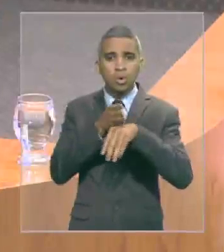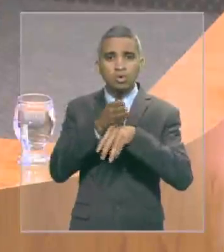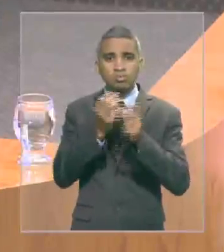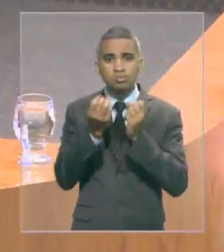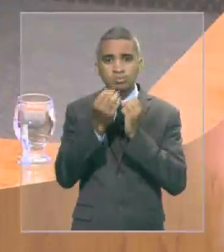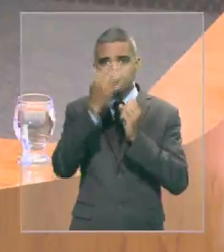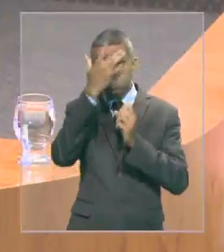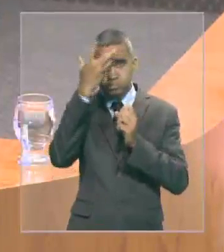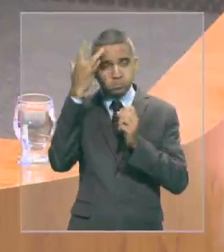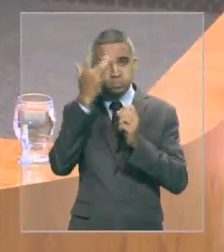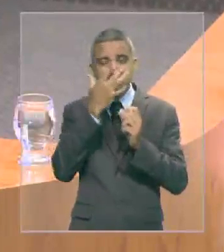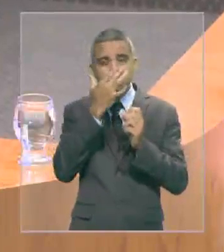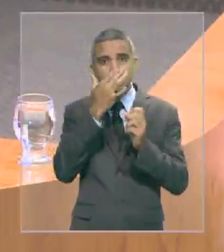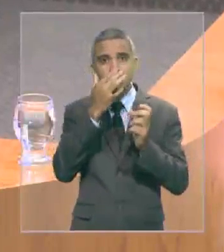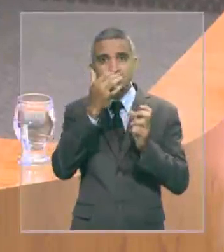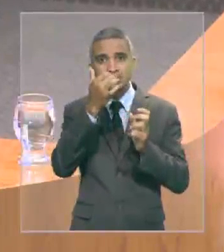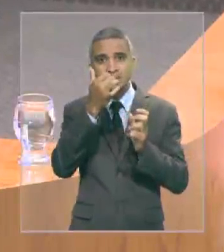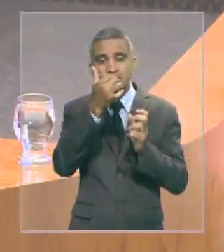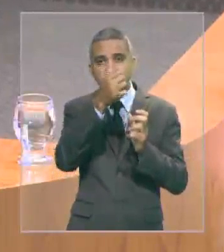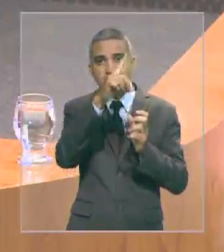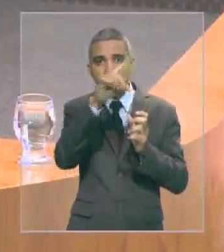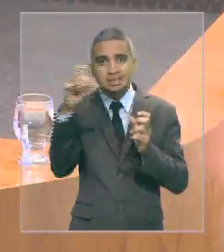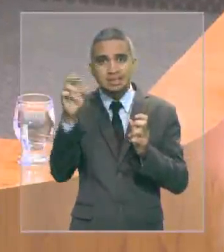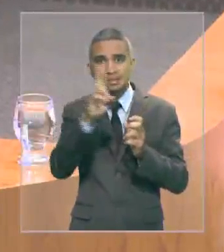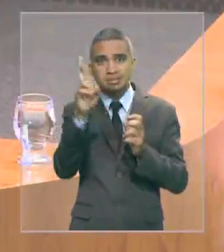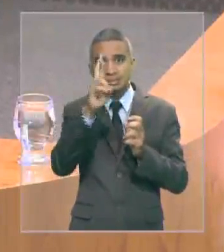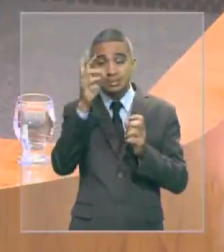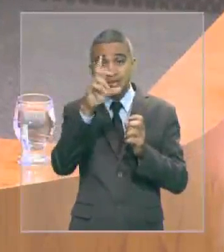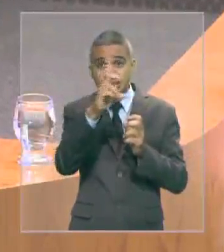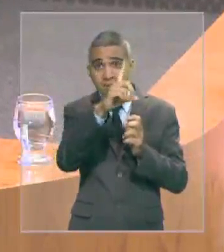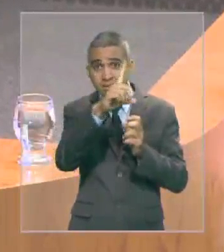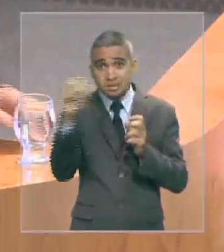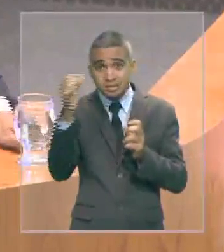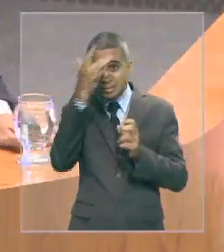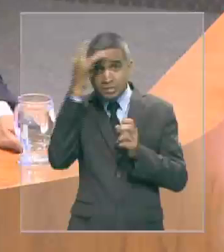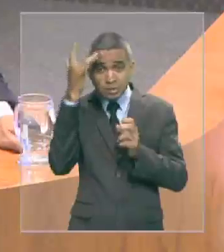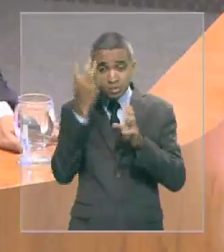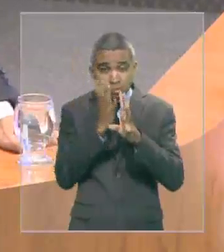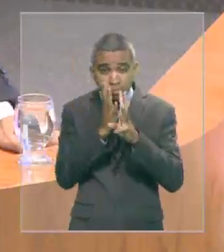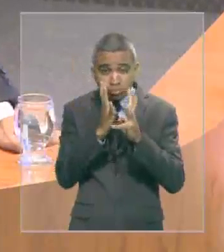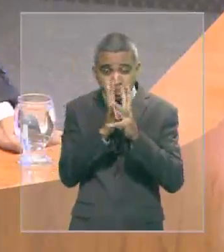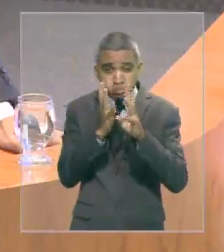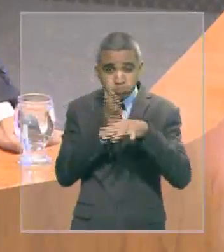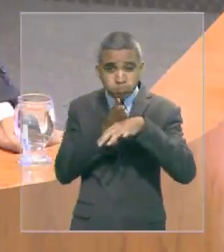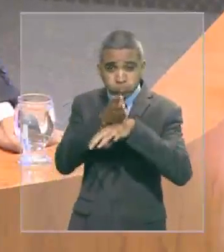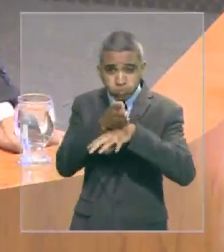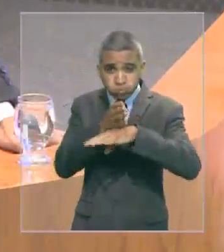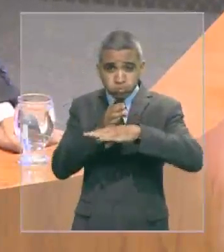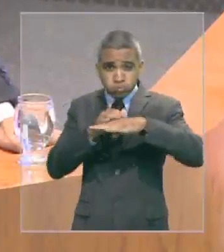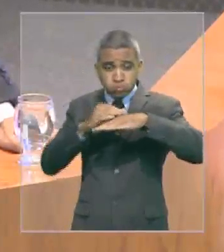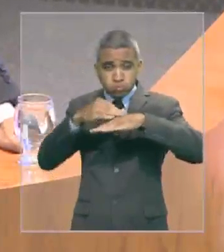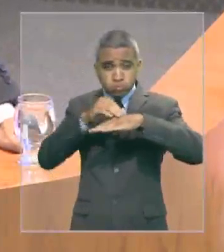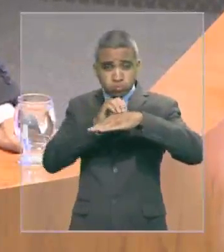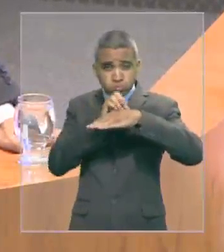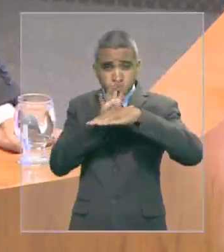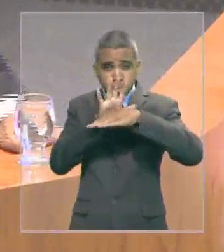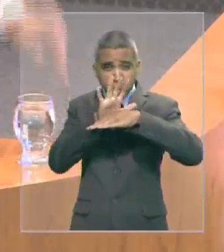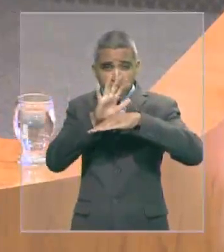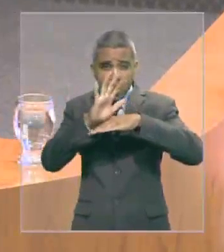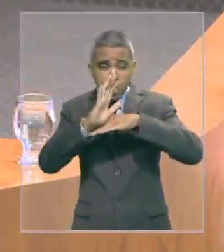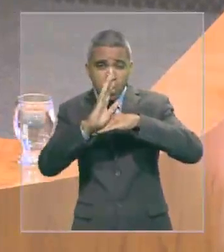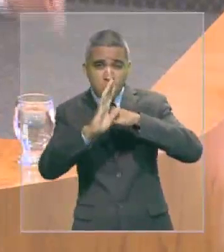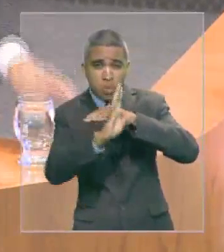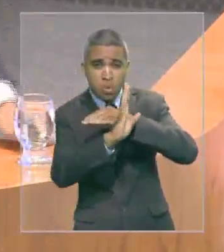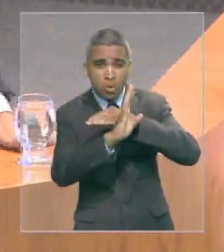pessoas dividirem um espaço que foi projetado para 50. E o pior, dividem 2 espaços por R$ 2,90.